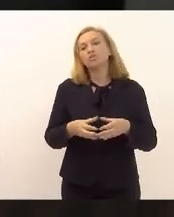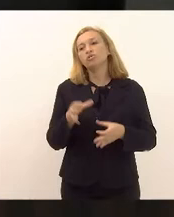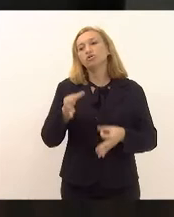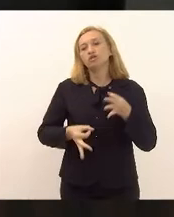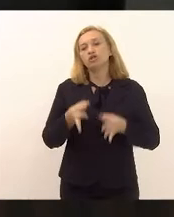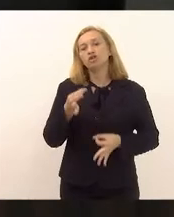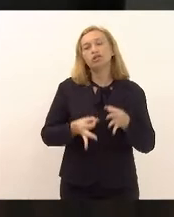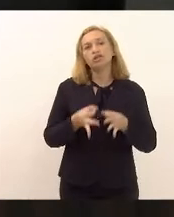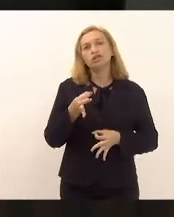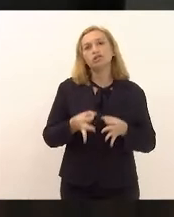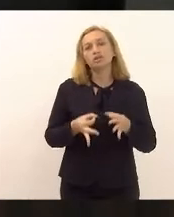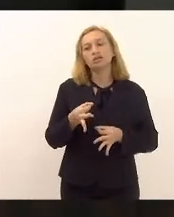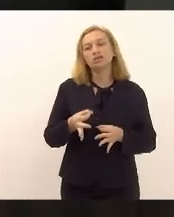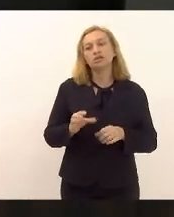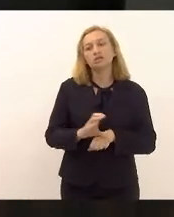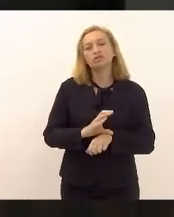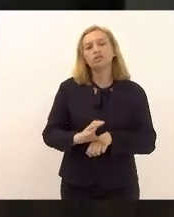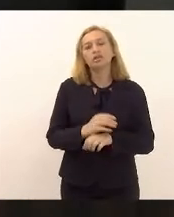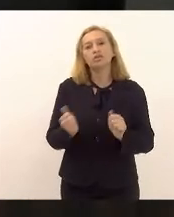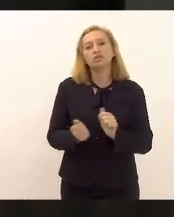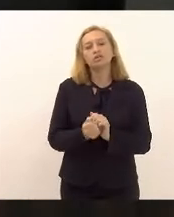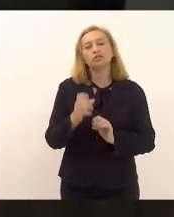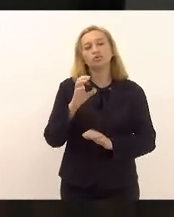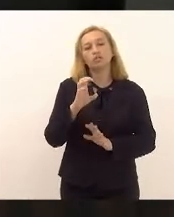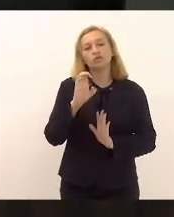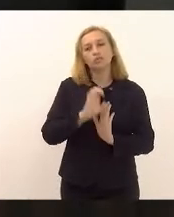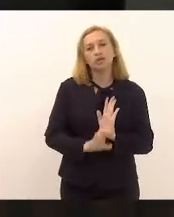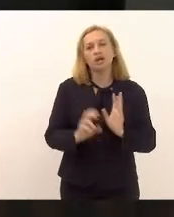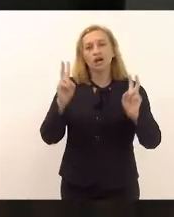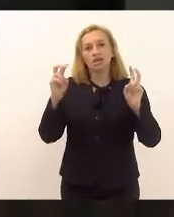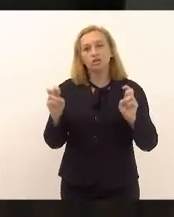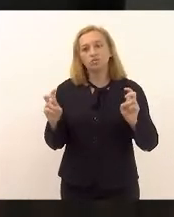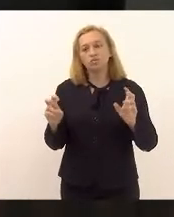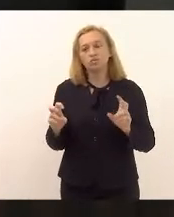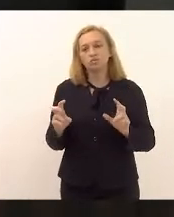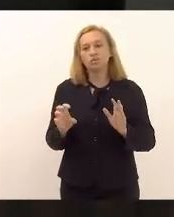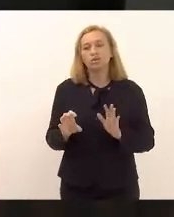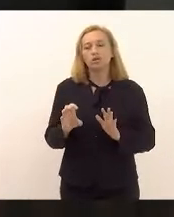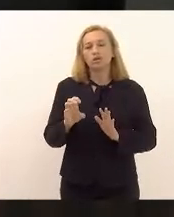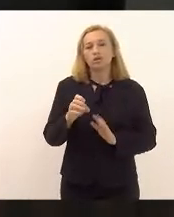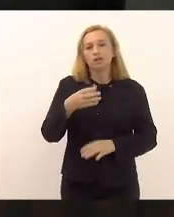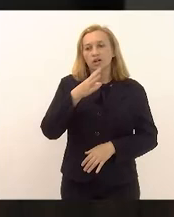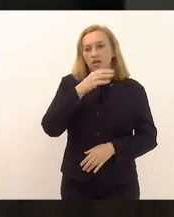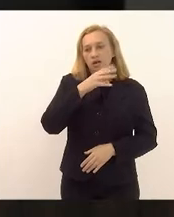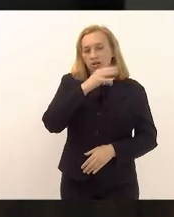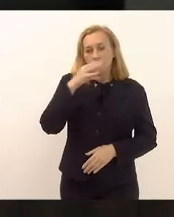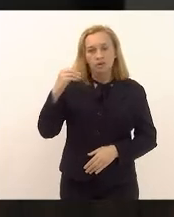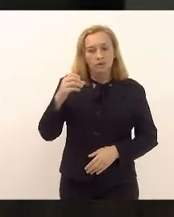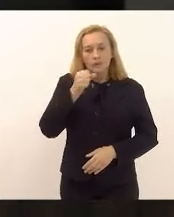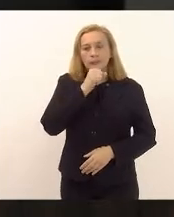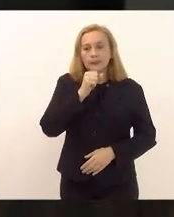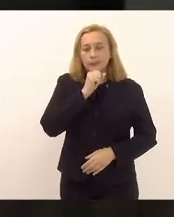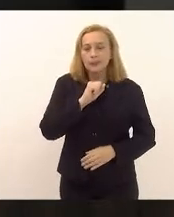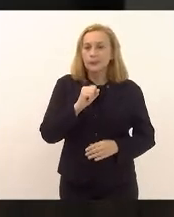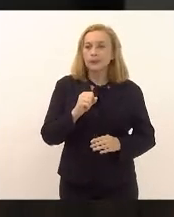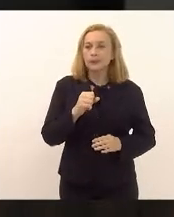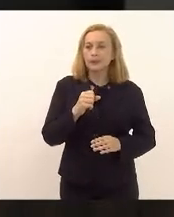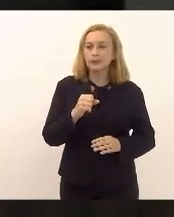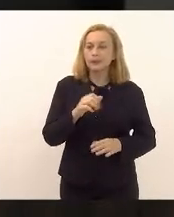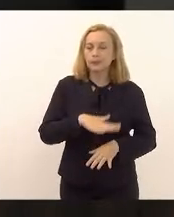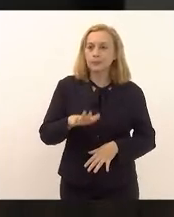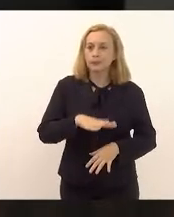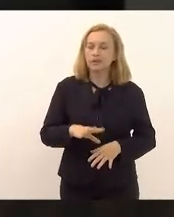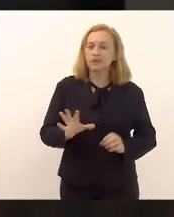pela constitucionalidade com emendas. Assunto da criança, adolescente e do idoso, favorável. De educação, favorável. De segurança